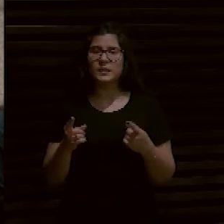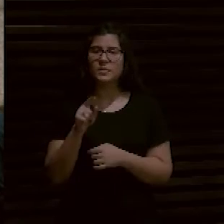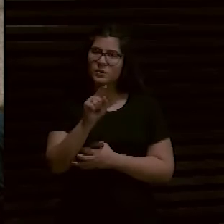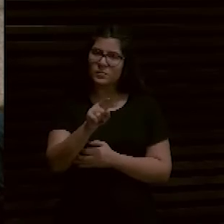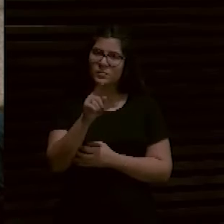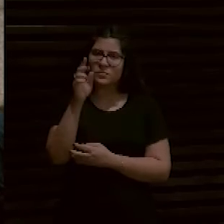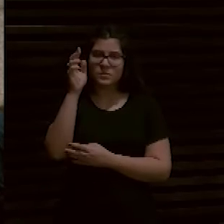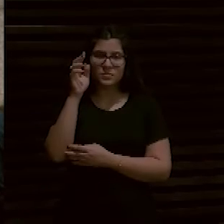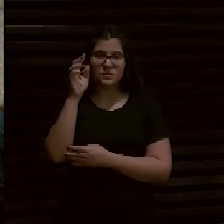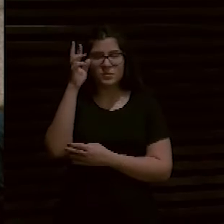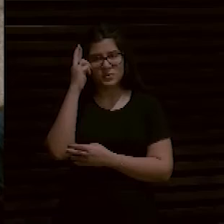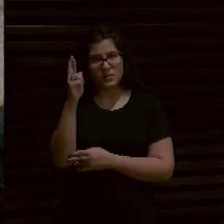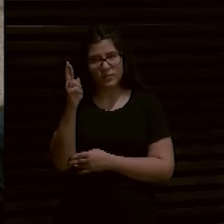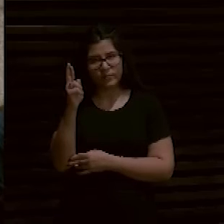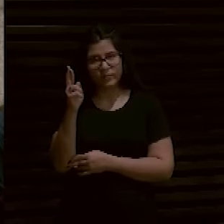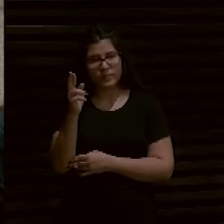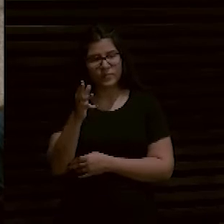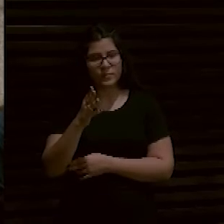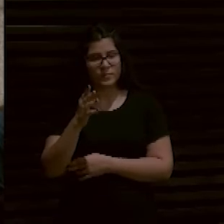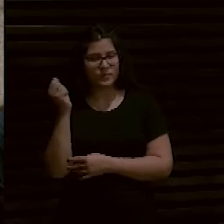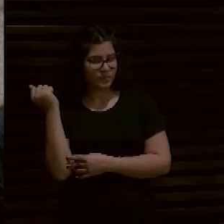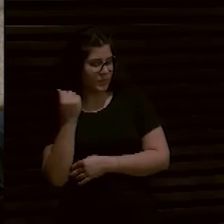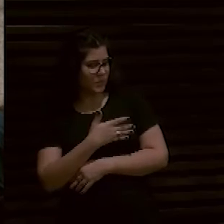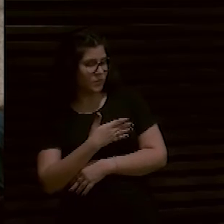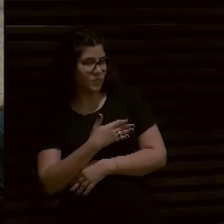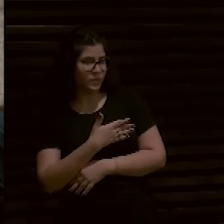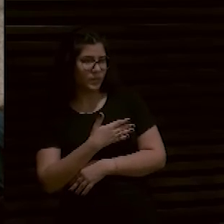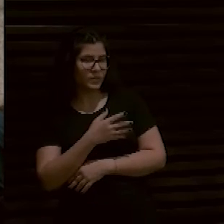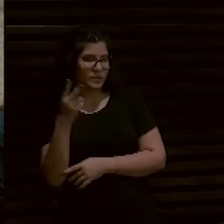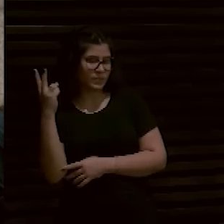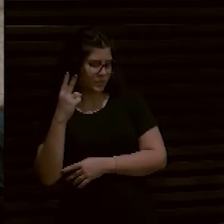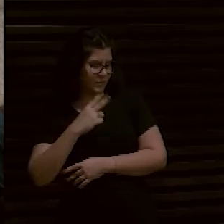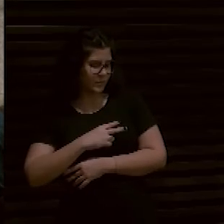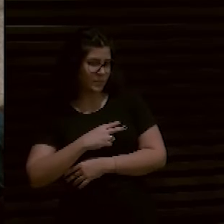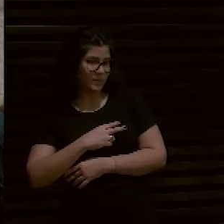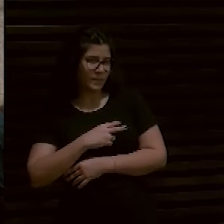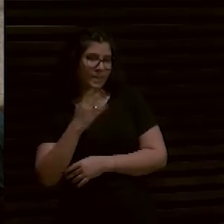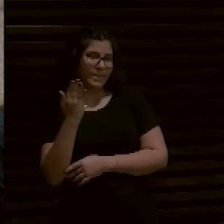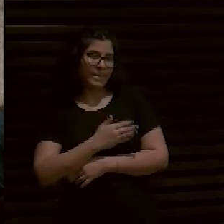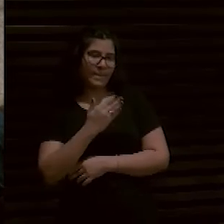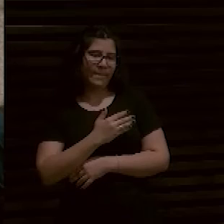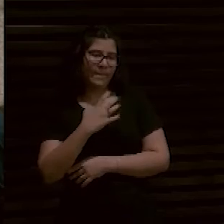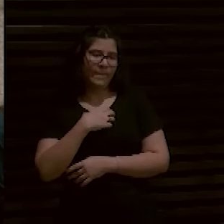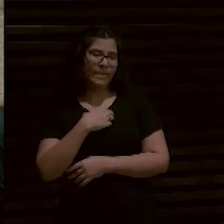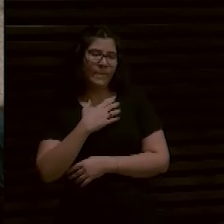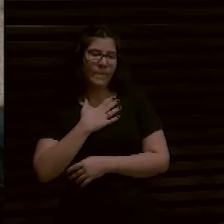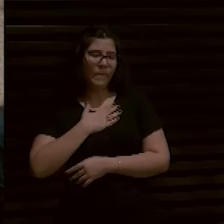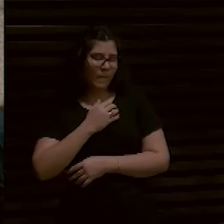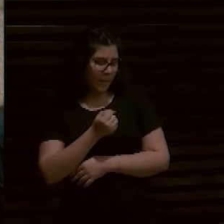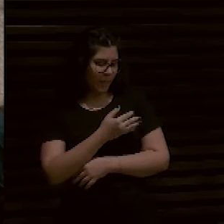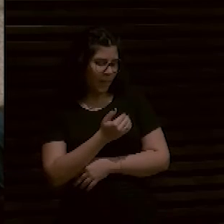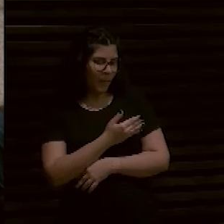Mas tu, ó Senhor, me conhece, tu me vês e provas o que sente o meu coração para